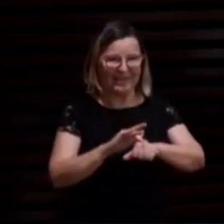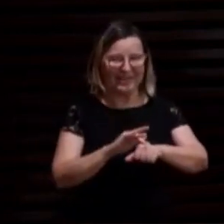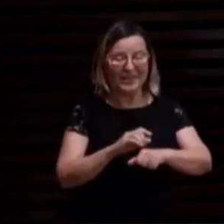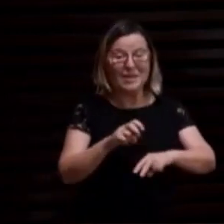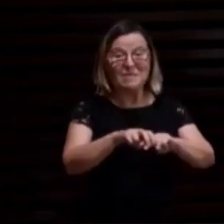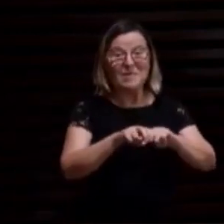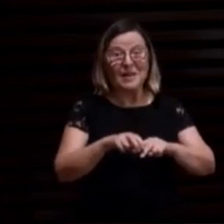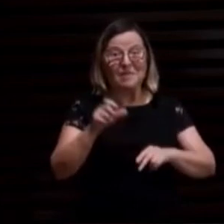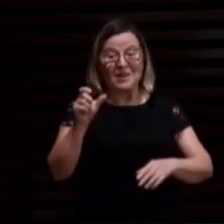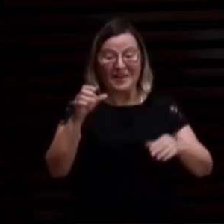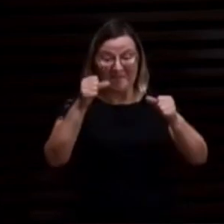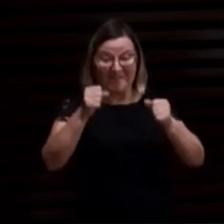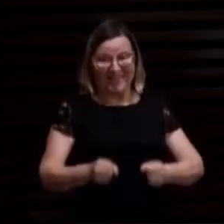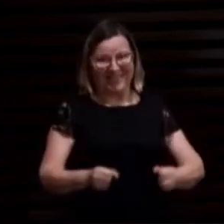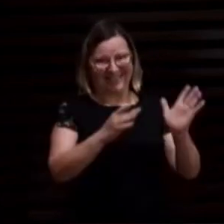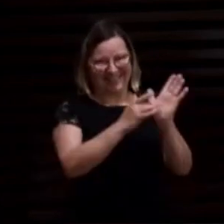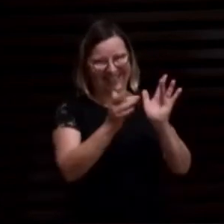palavra.